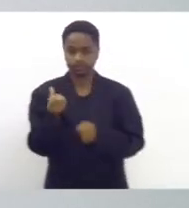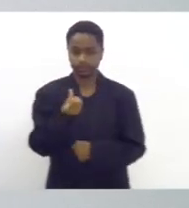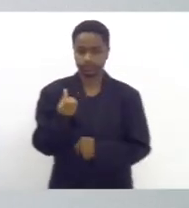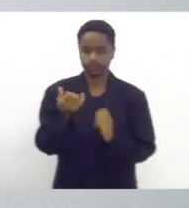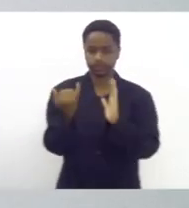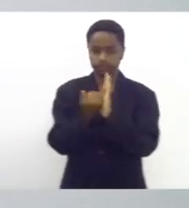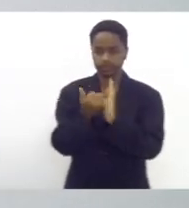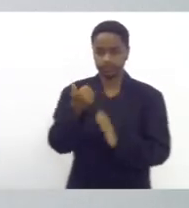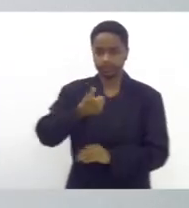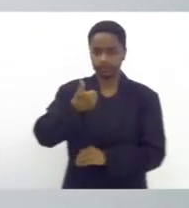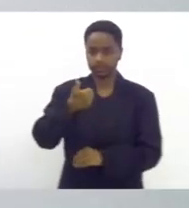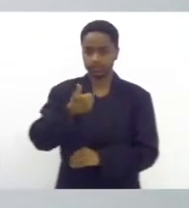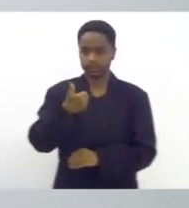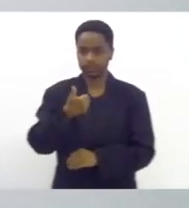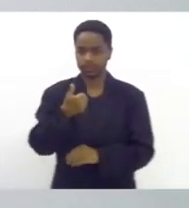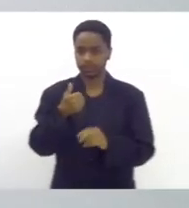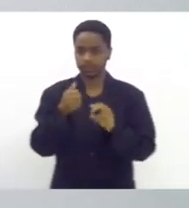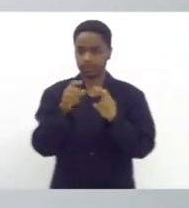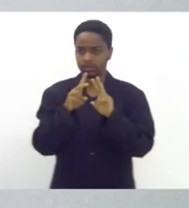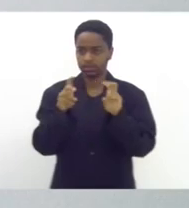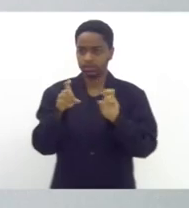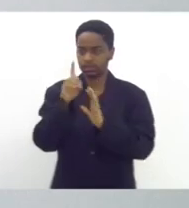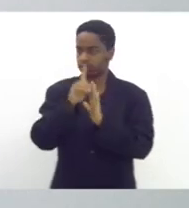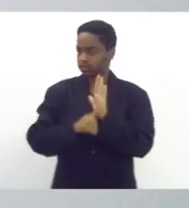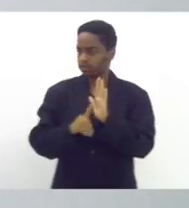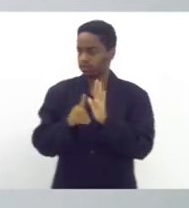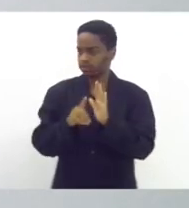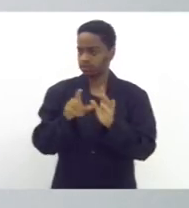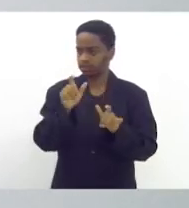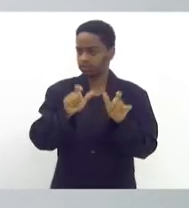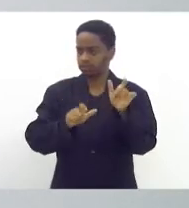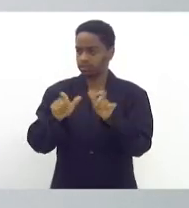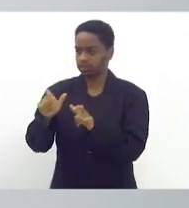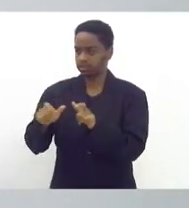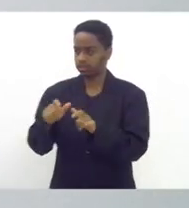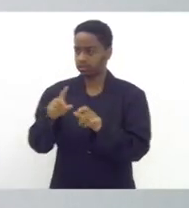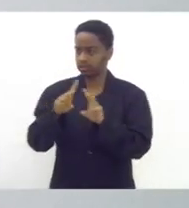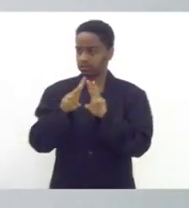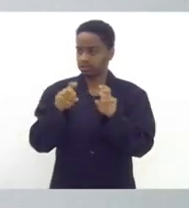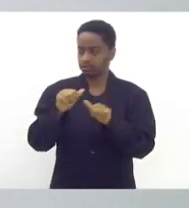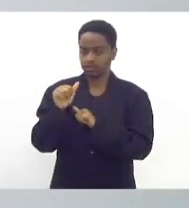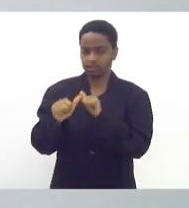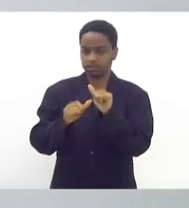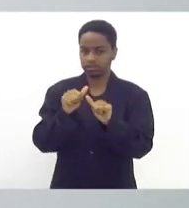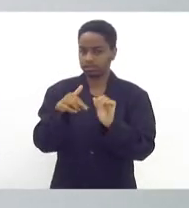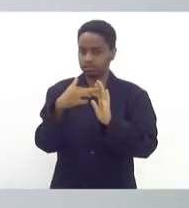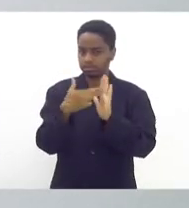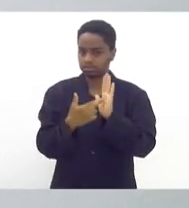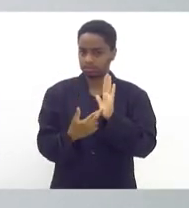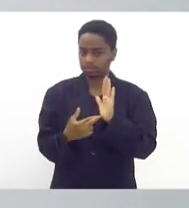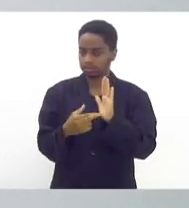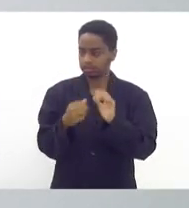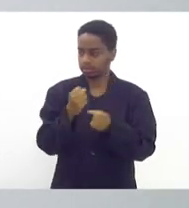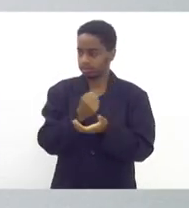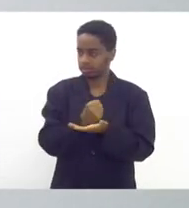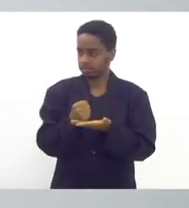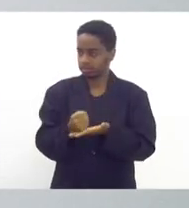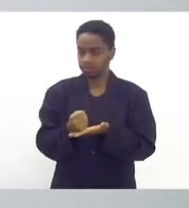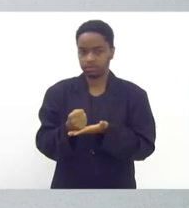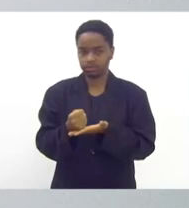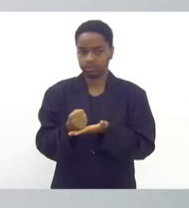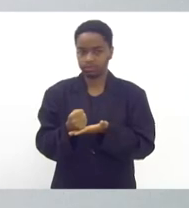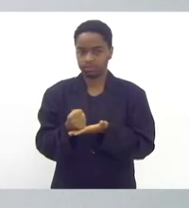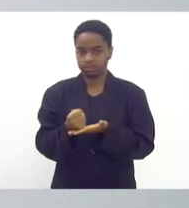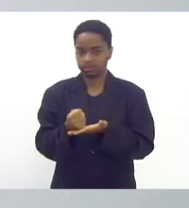diz também os direitos básicos do consumidor sobre a modificação das cláusulas contratuais que estabeleçam